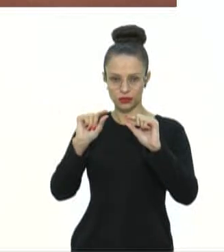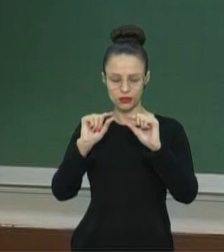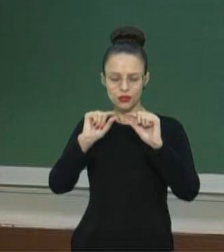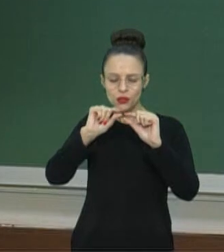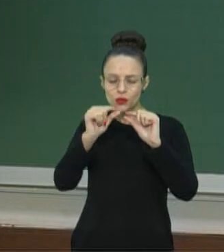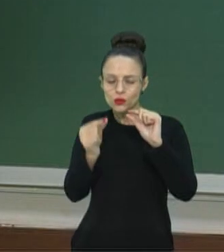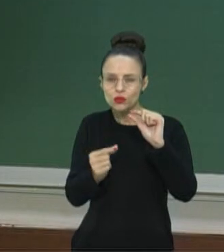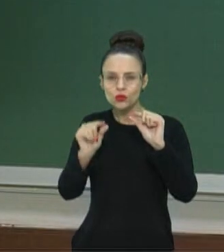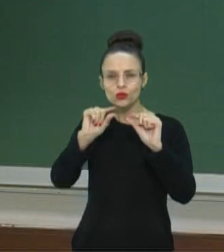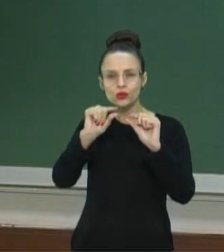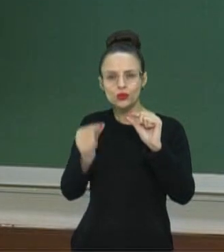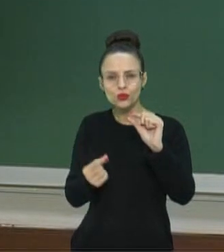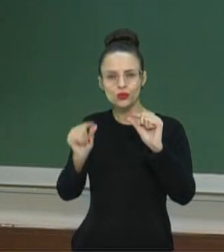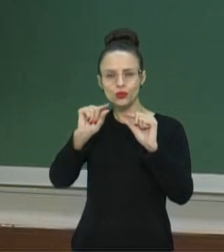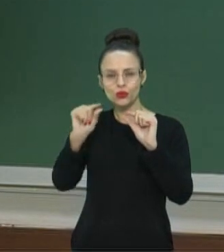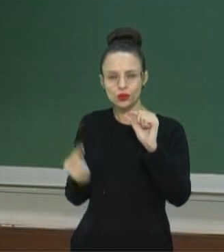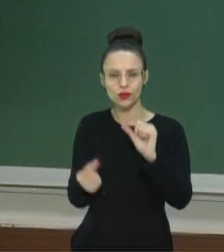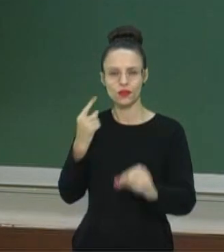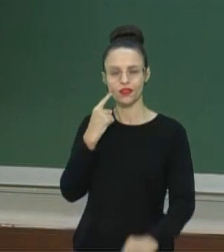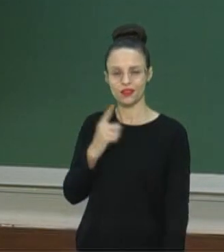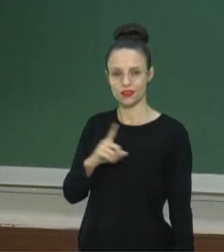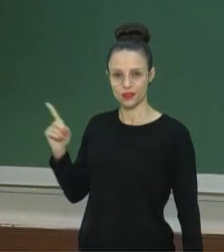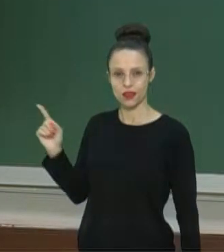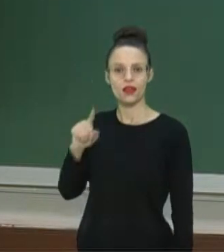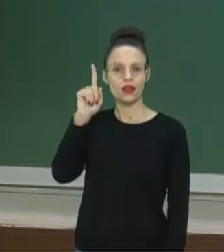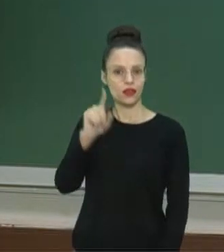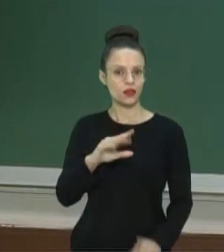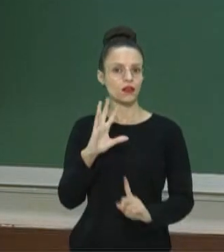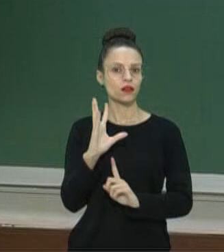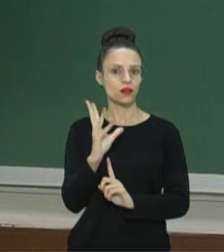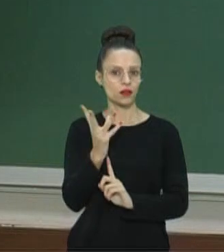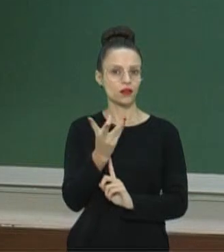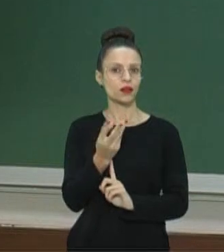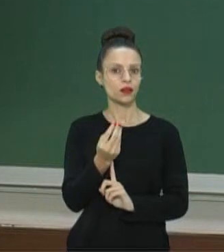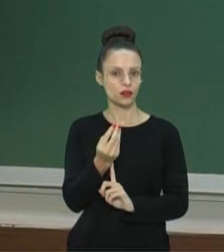né, uns riscos. Isso é a arte